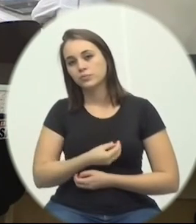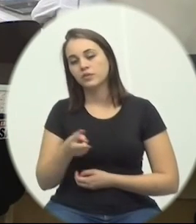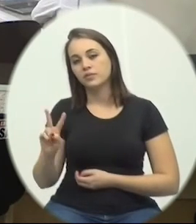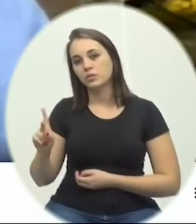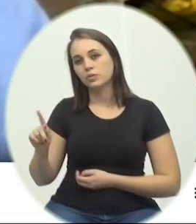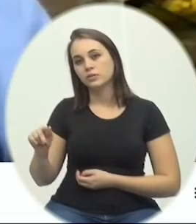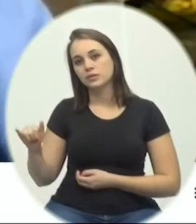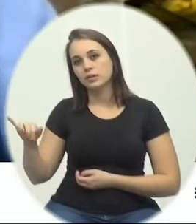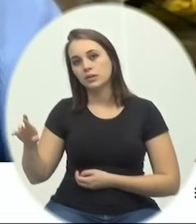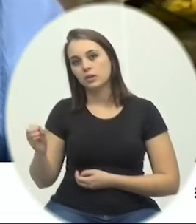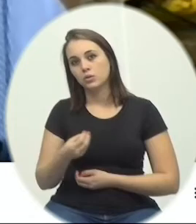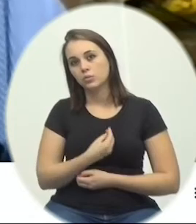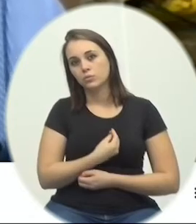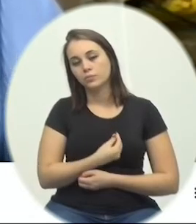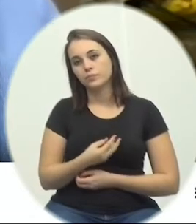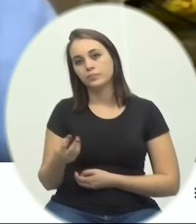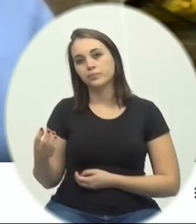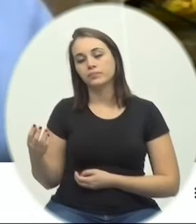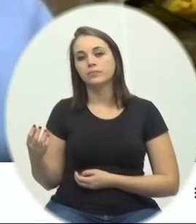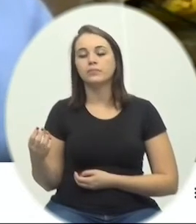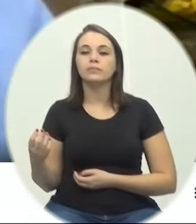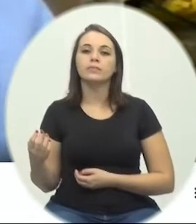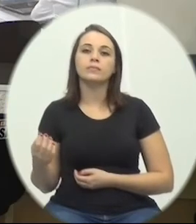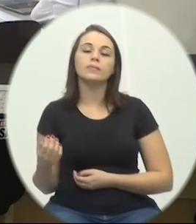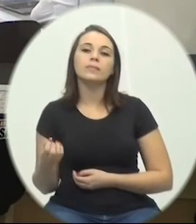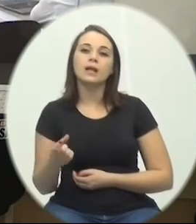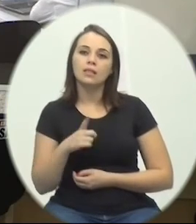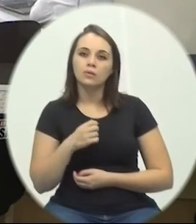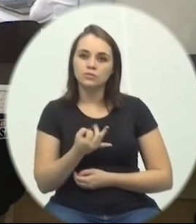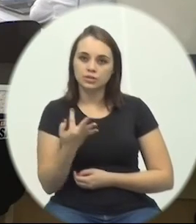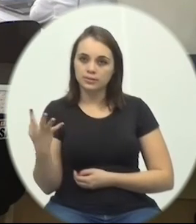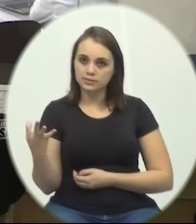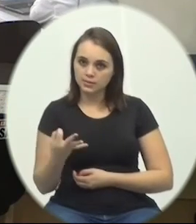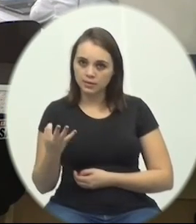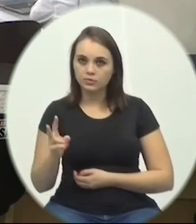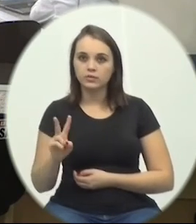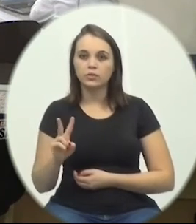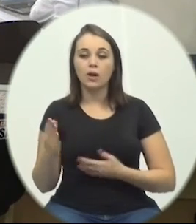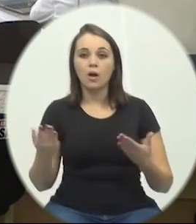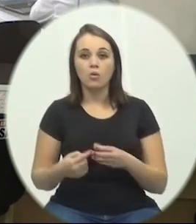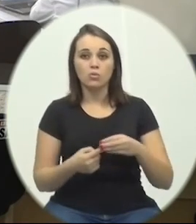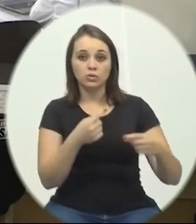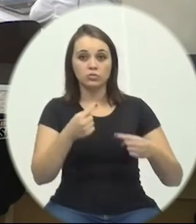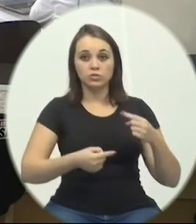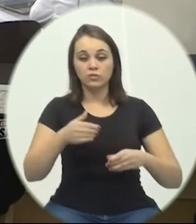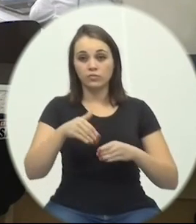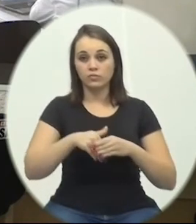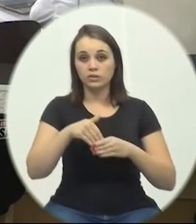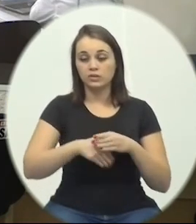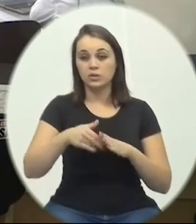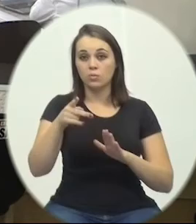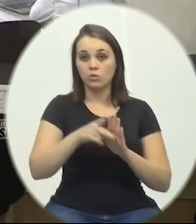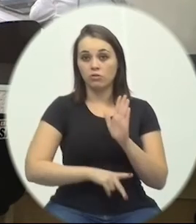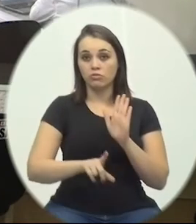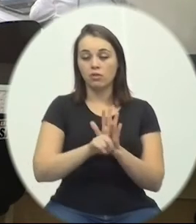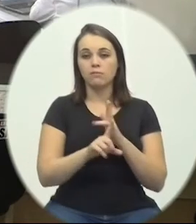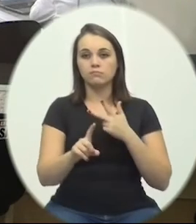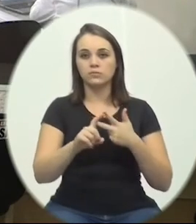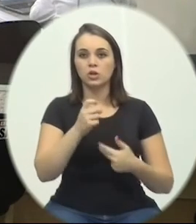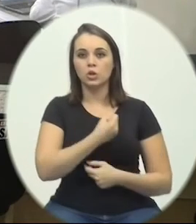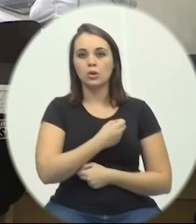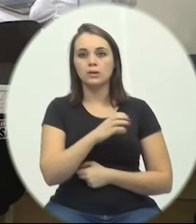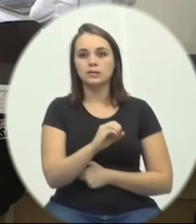Zairo Casagrande. Presente. Presente. Em única discussão e votação, o projeto de lei do Poder Executivo número